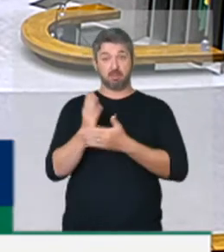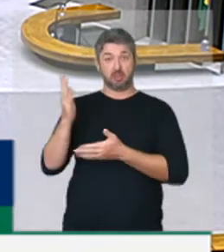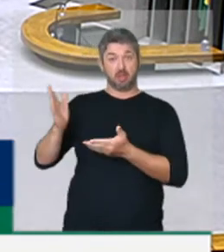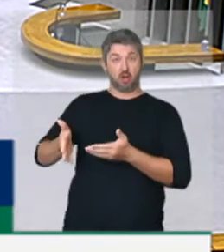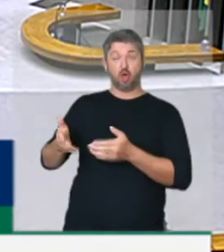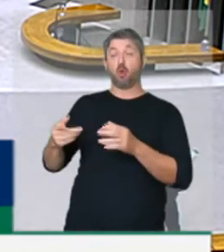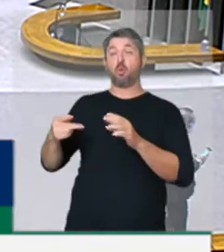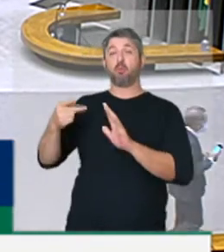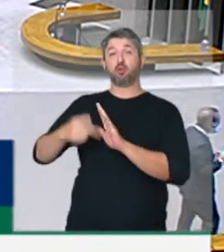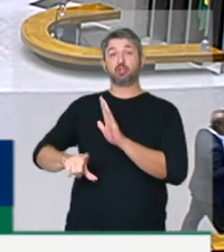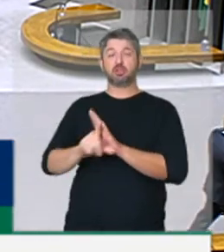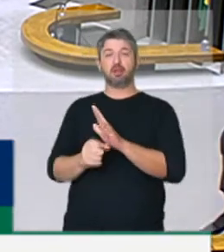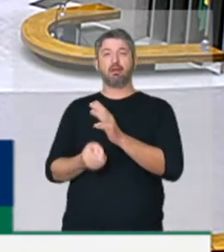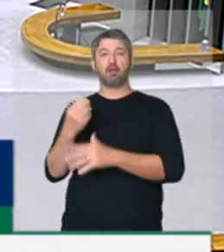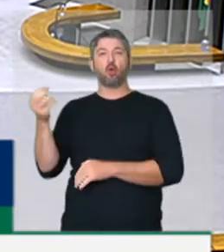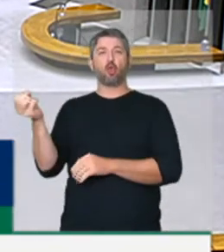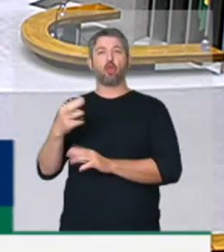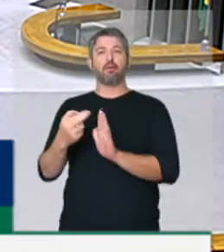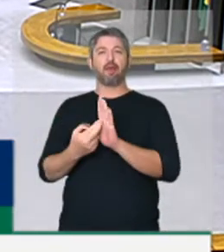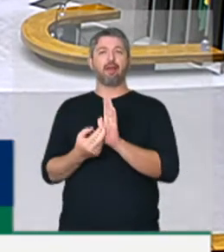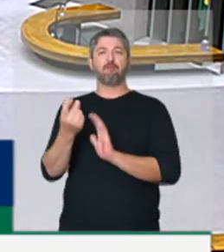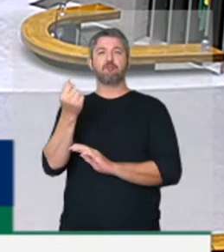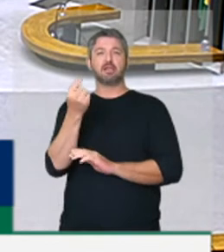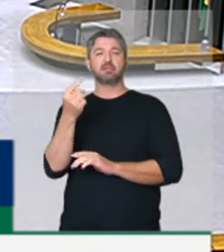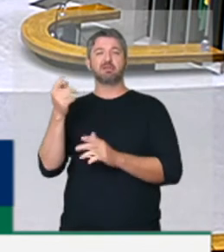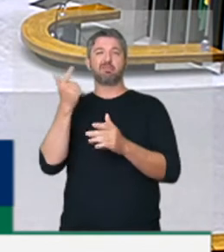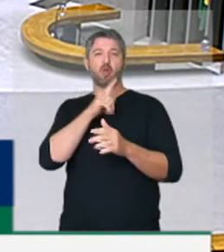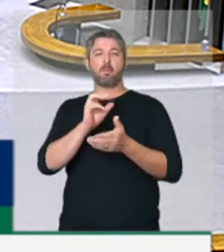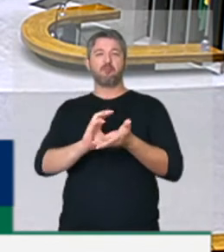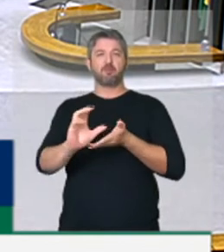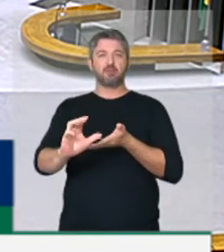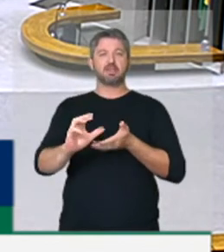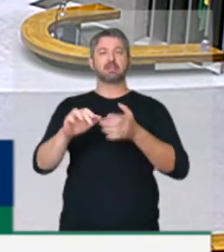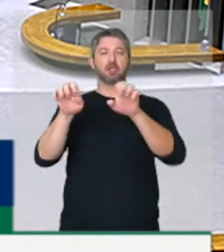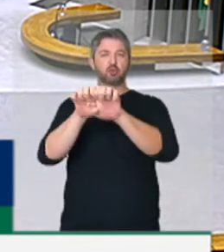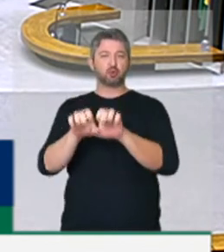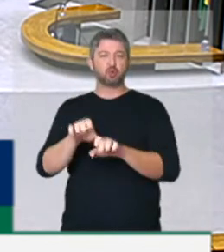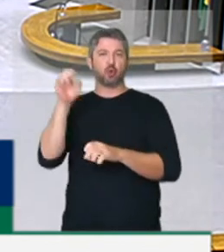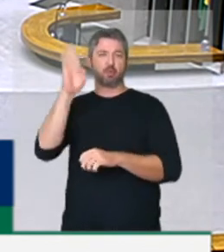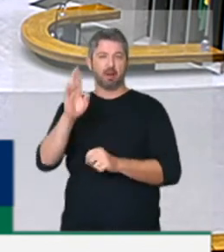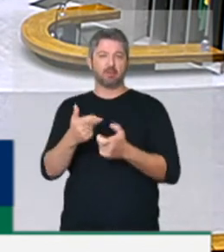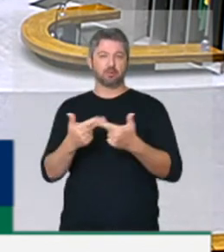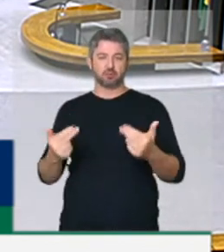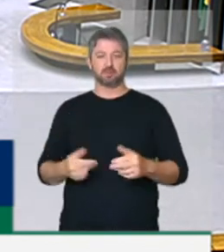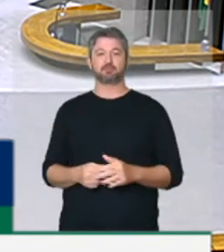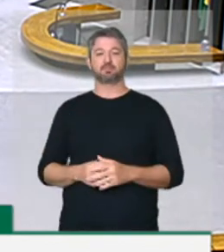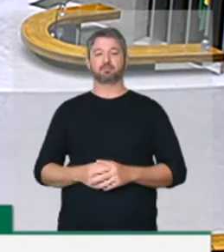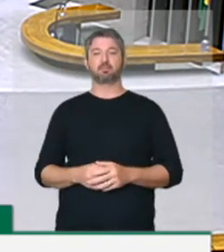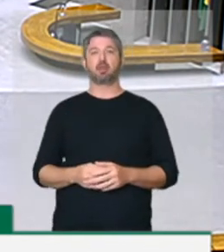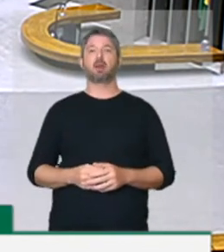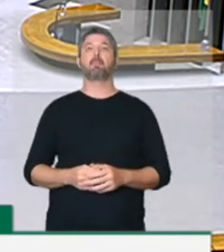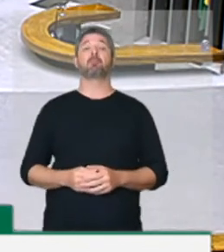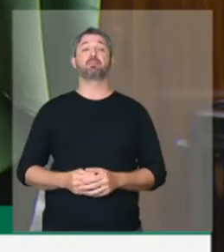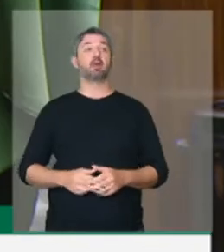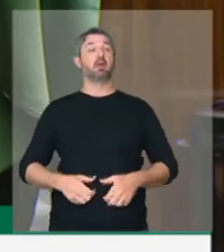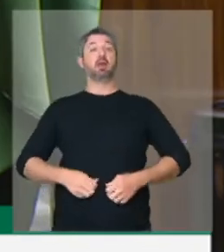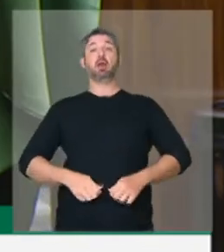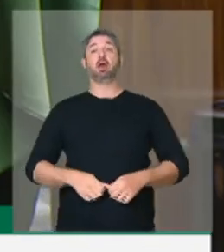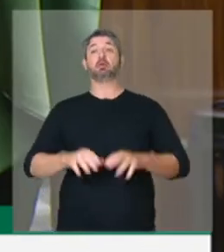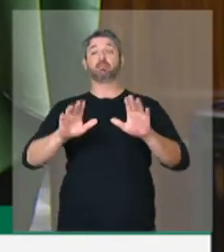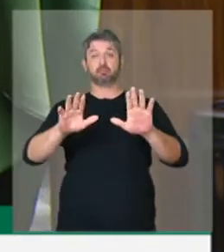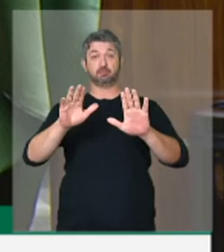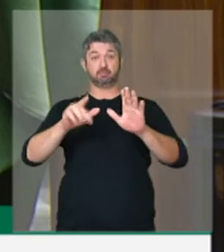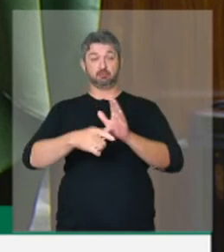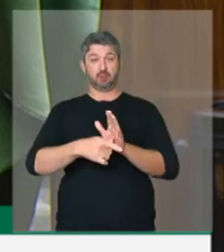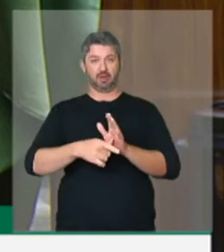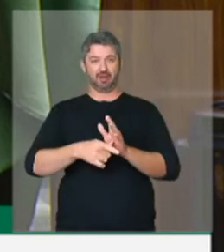projeto de lei que cria um novo instrumento financeiro para financiar projetos de infraestrutura. Eu quero retomar o ponto a que há